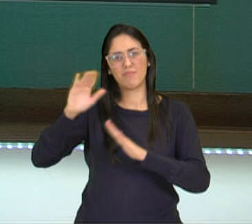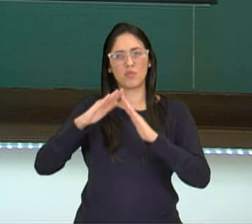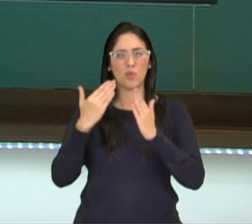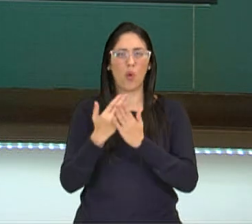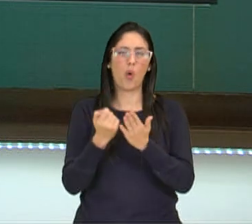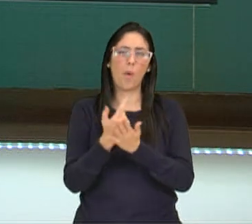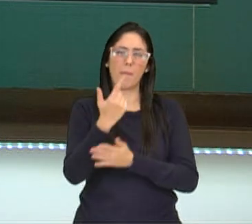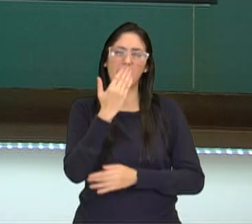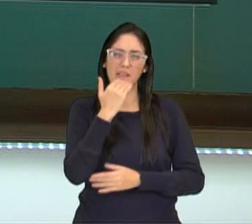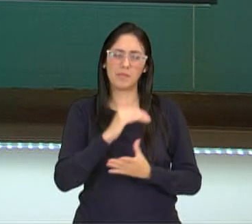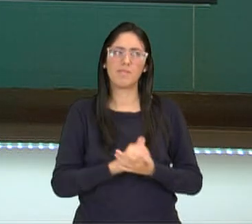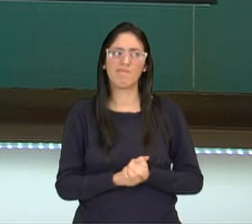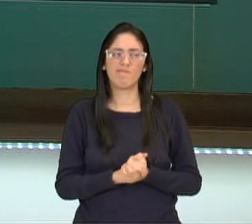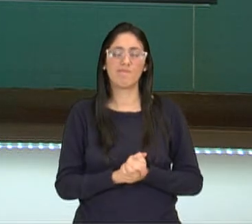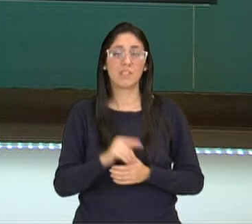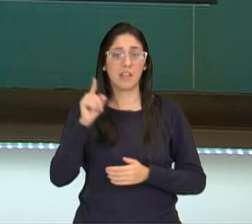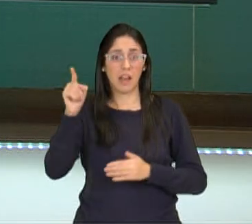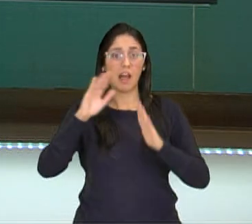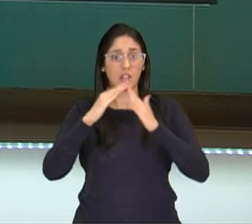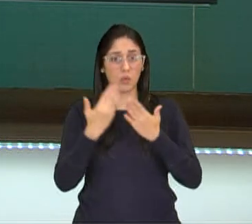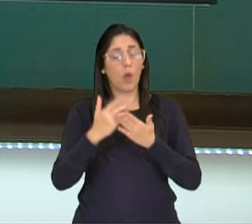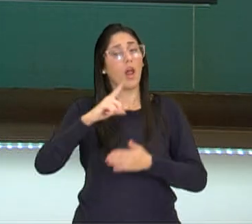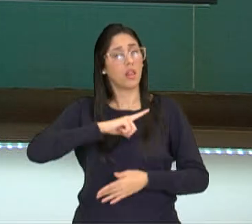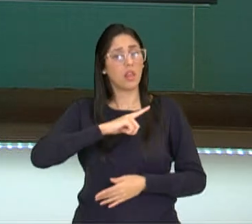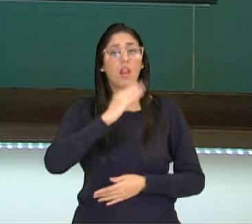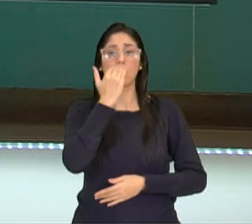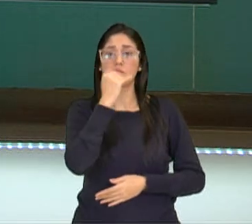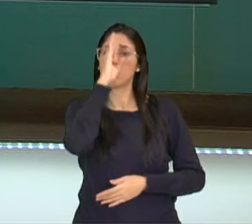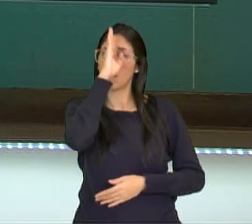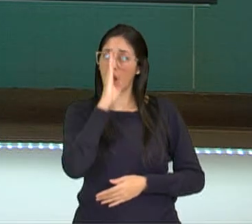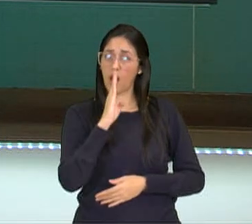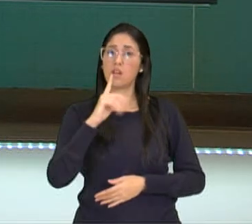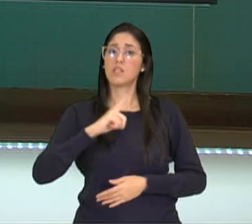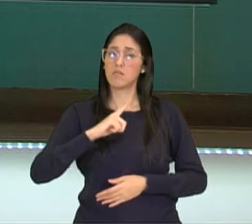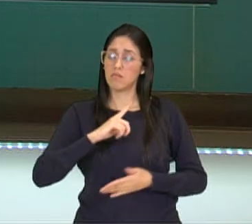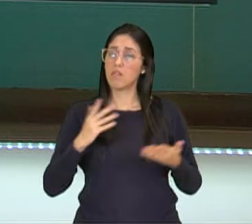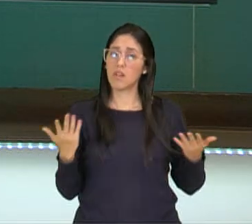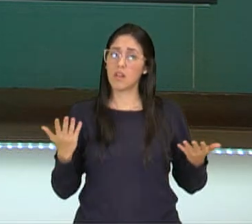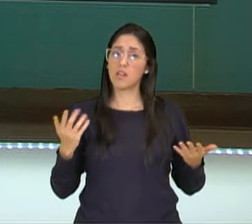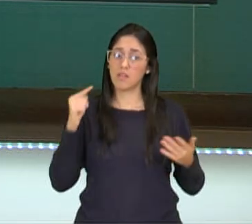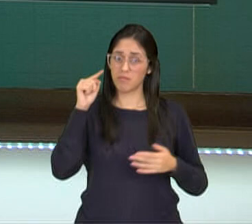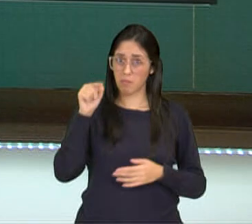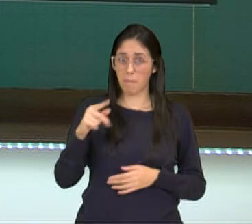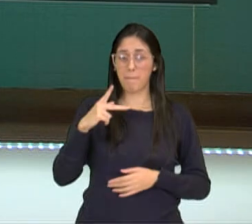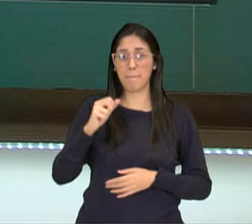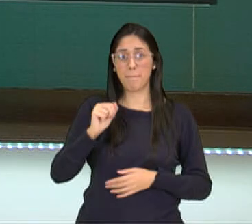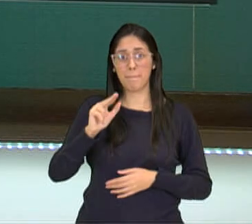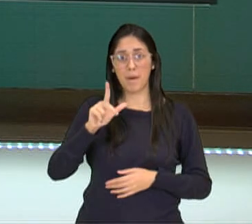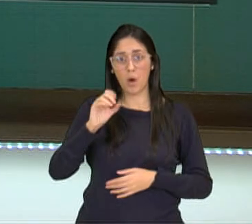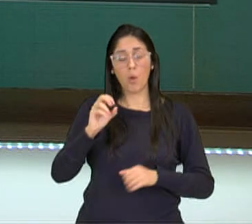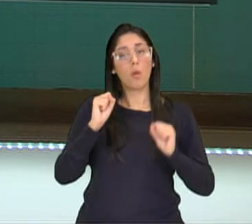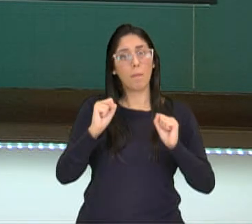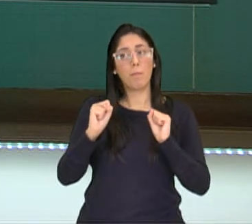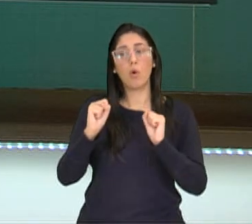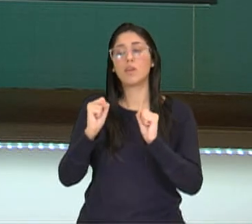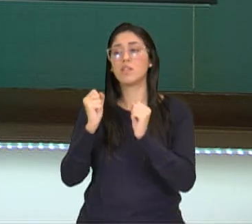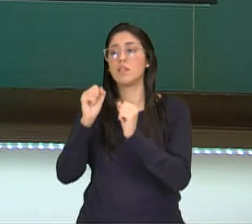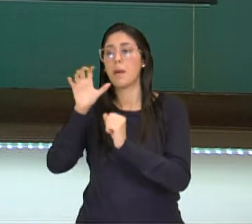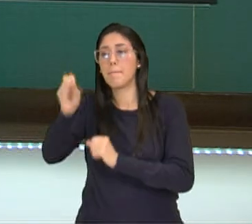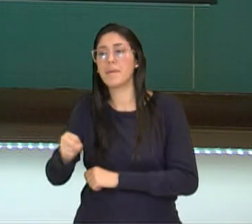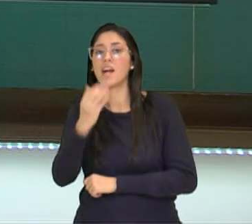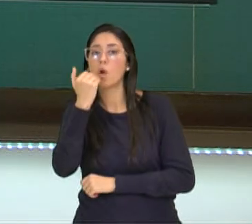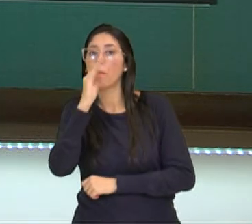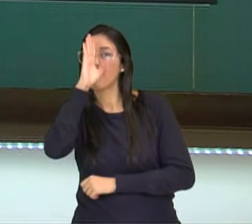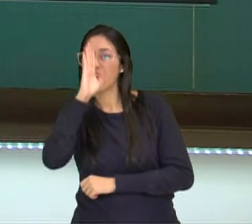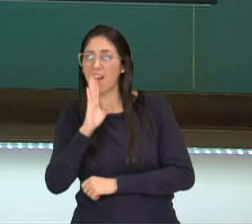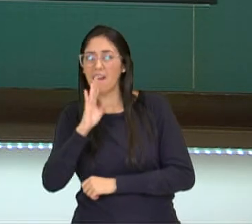Paulo fornece a merenda gratuita. Então ele pode comer a merenda e economizar esse dinheiro que ele está gastando na